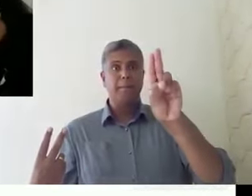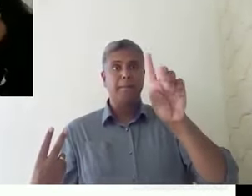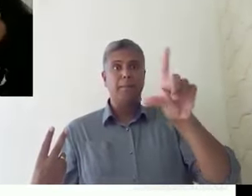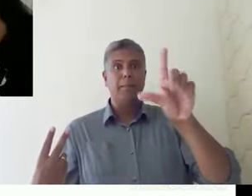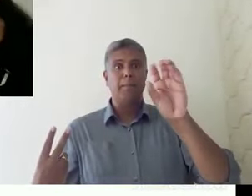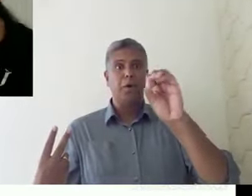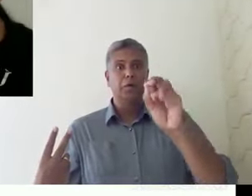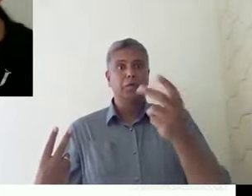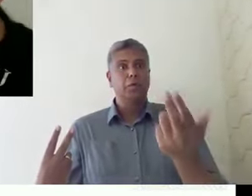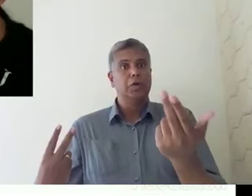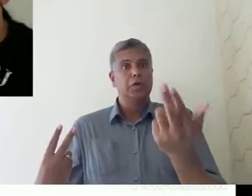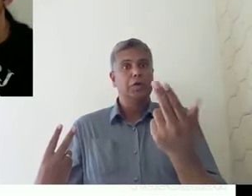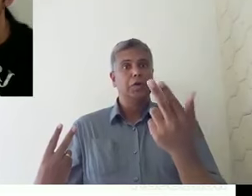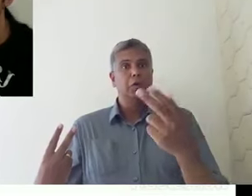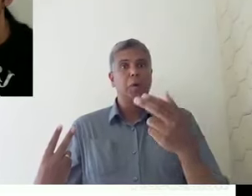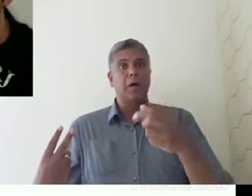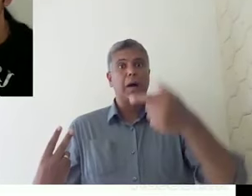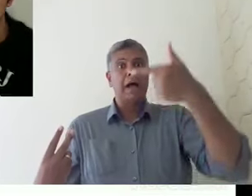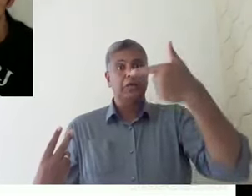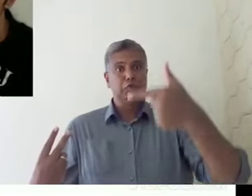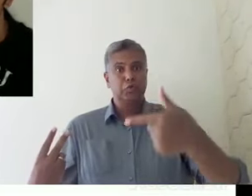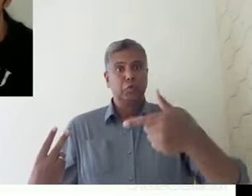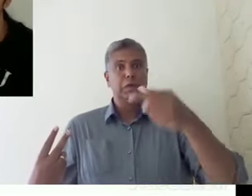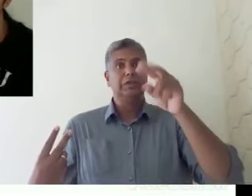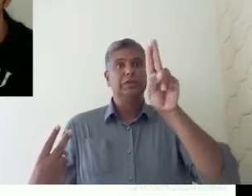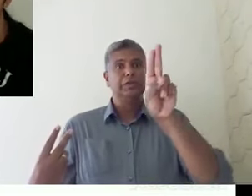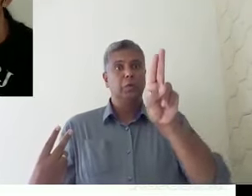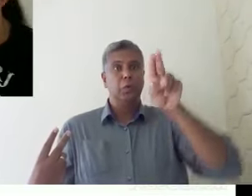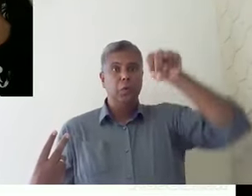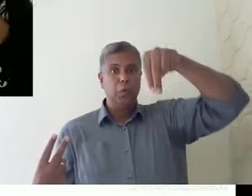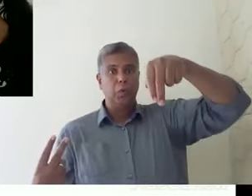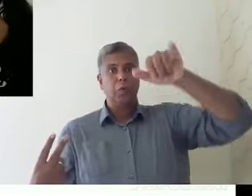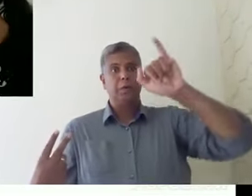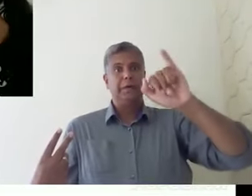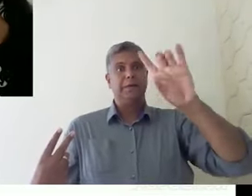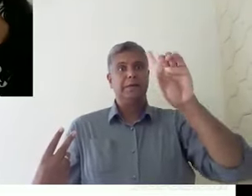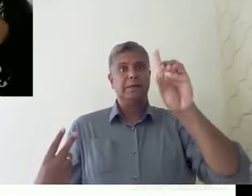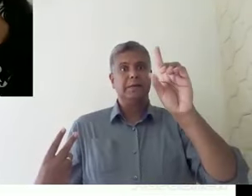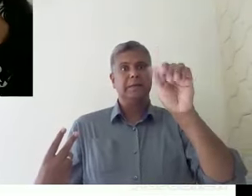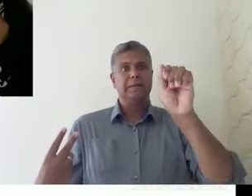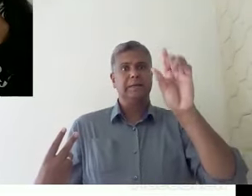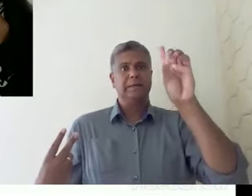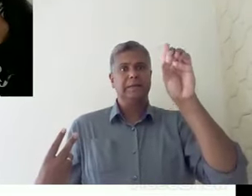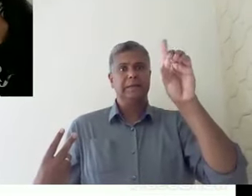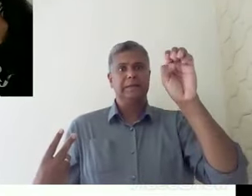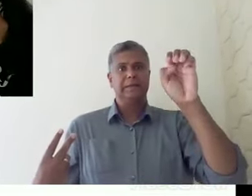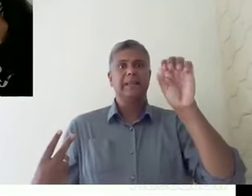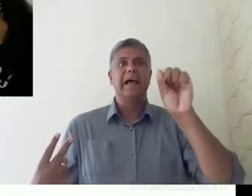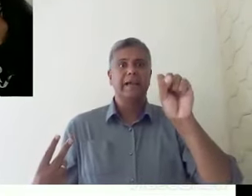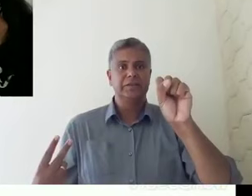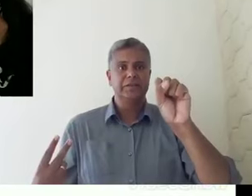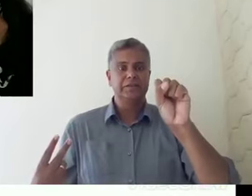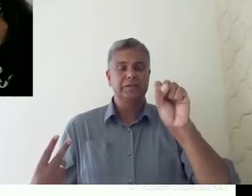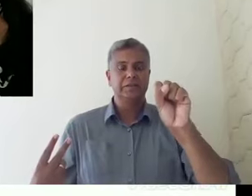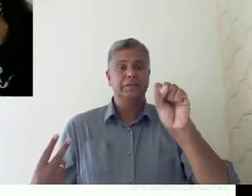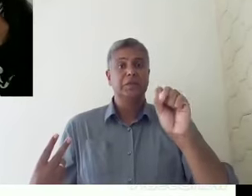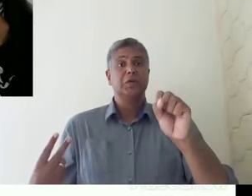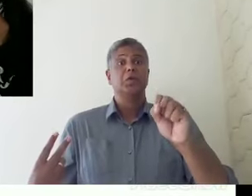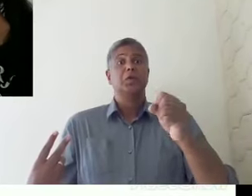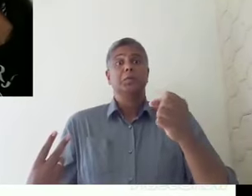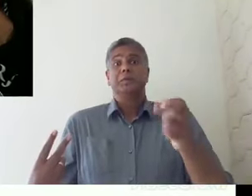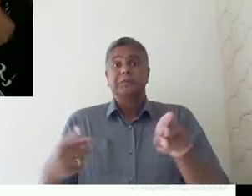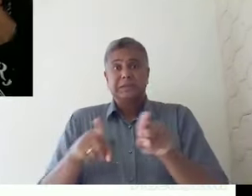igual a 2 unidades, não sei qual é a unidade, mas seriam 2